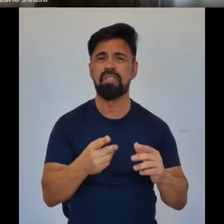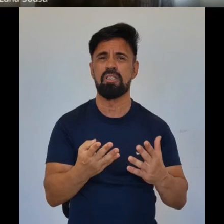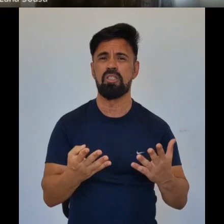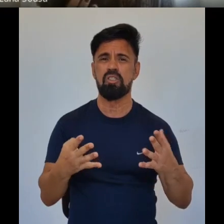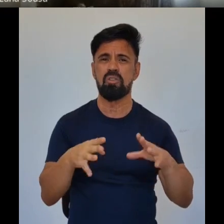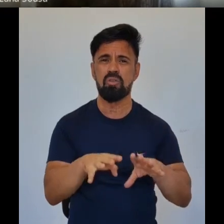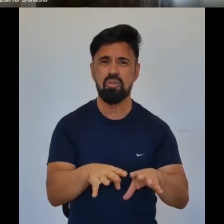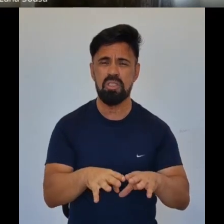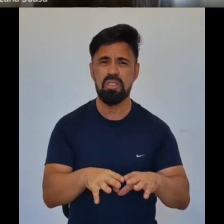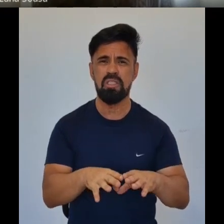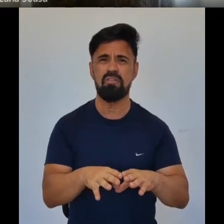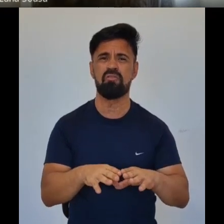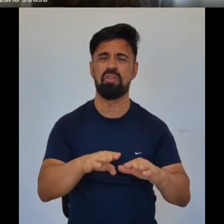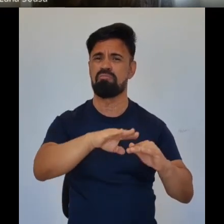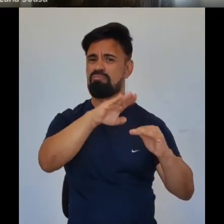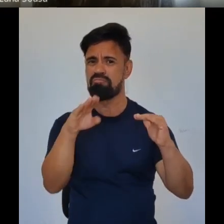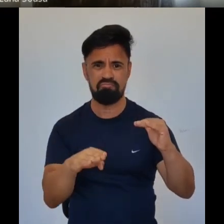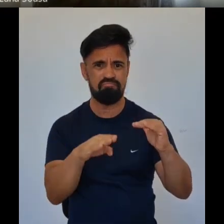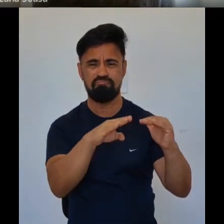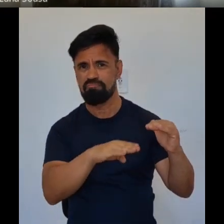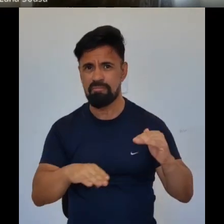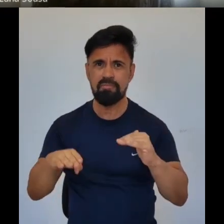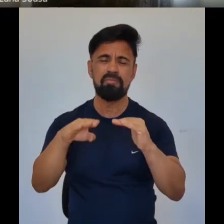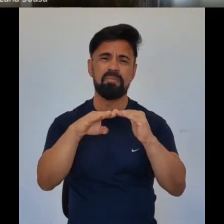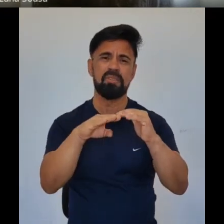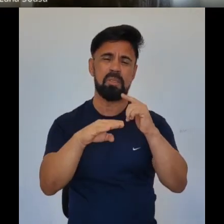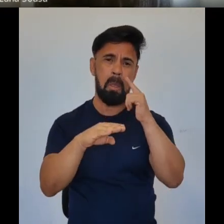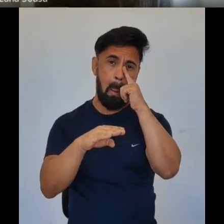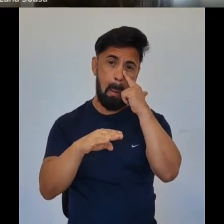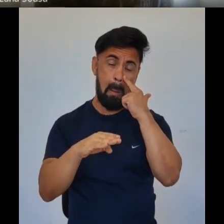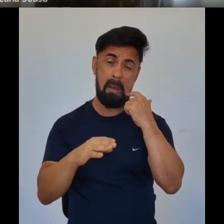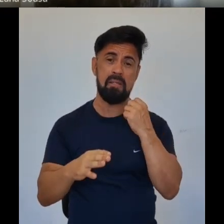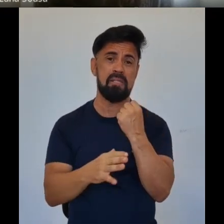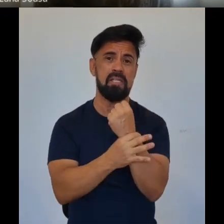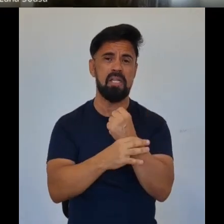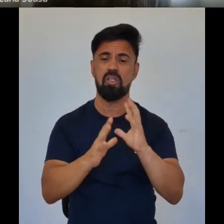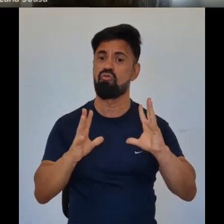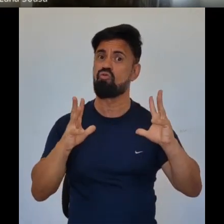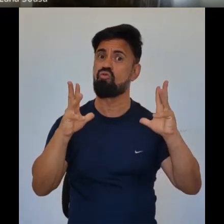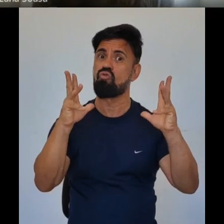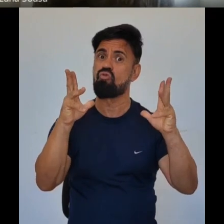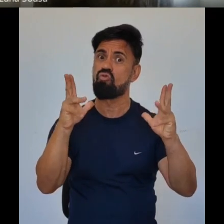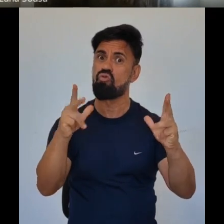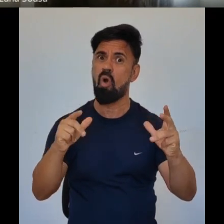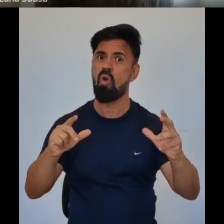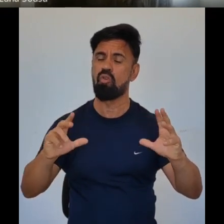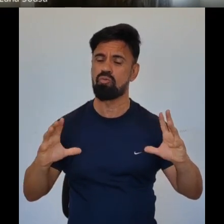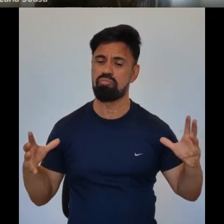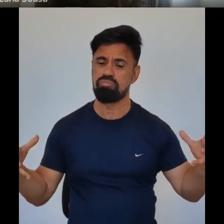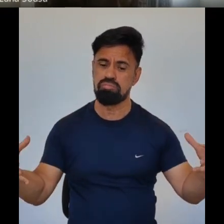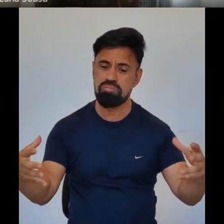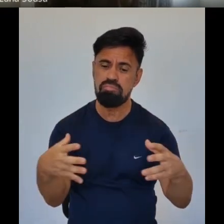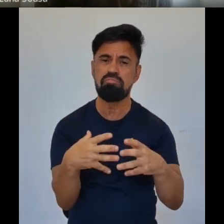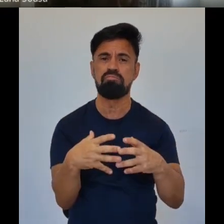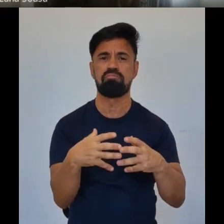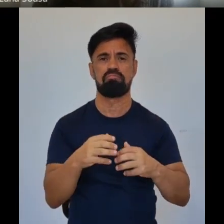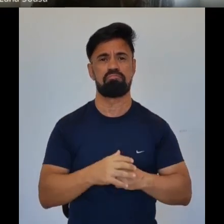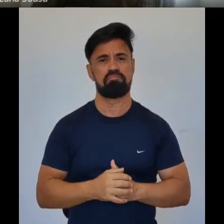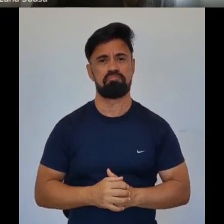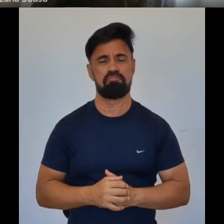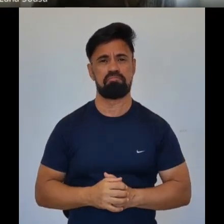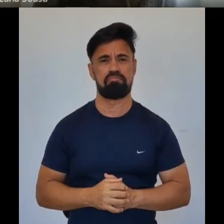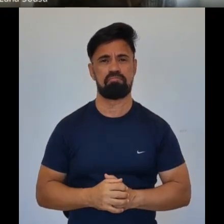inclusivo, ao combate das desigualdades estruturais e à garantia que ninguém seja deixado para trás.